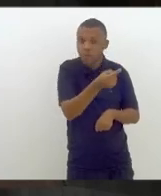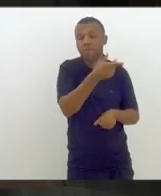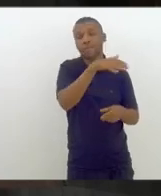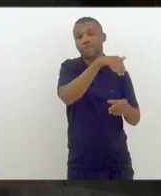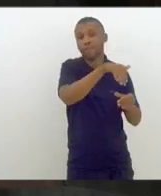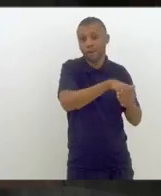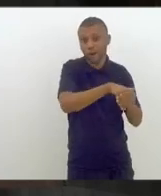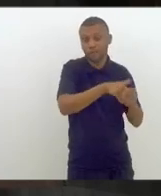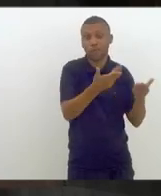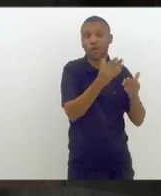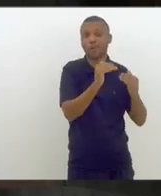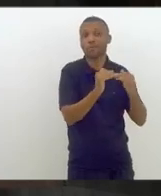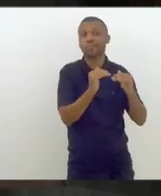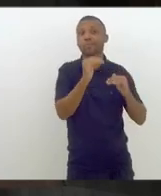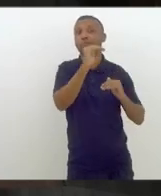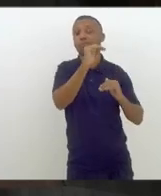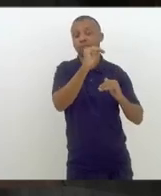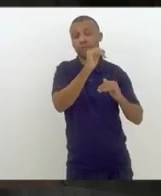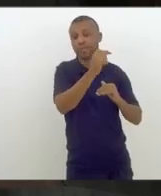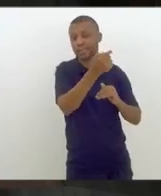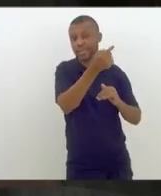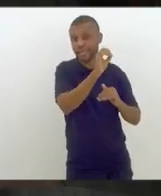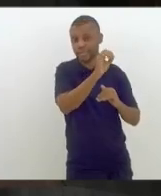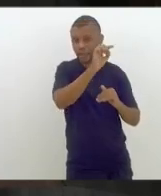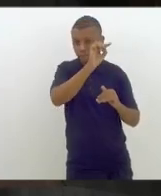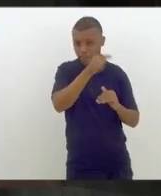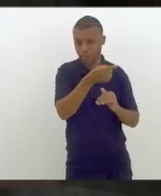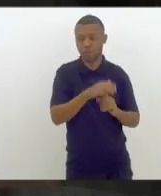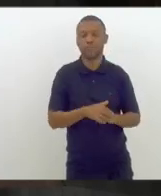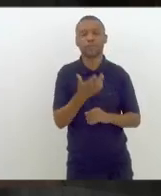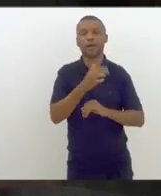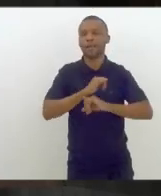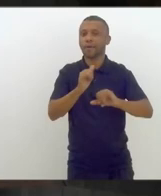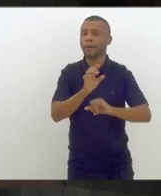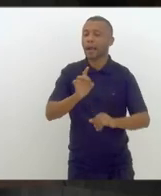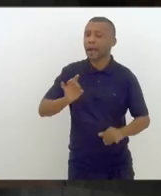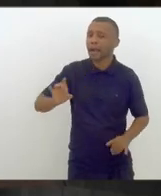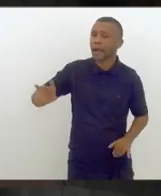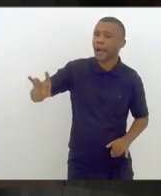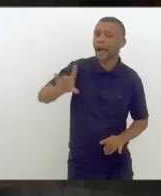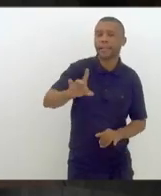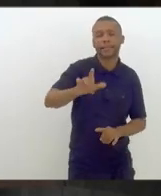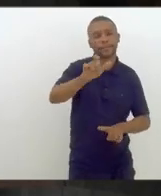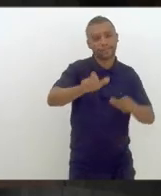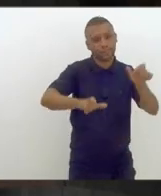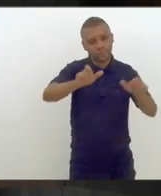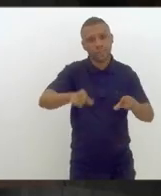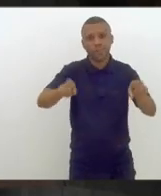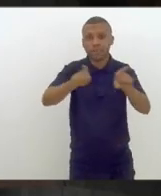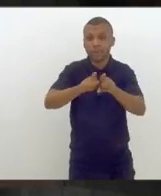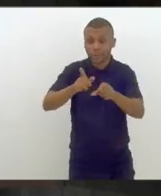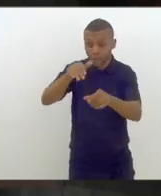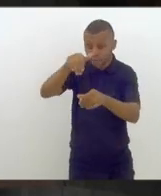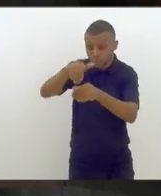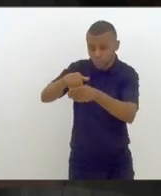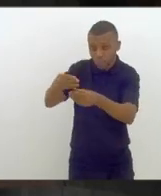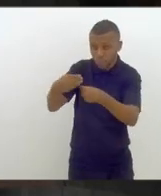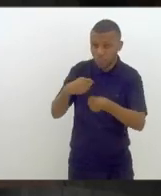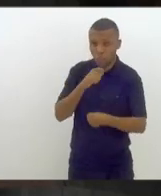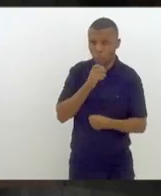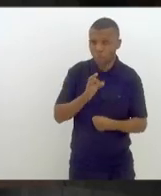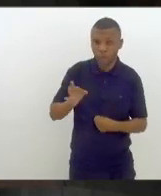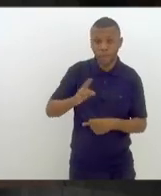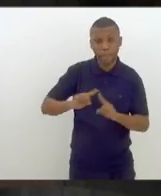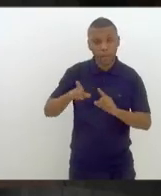70 mil. O que eu quero dizer para cada um e cada uma dessas pessoas, e também para quem não votou em mim, mas que acompanha o